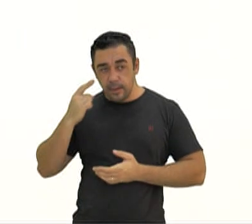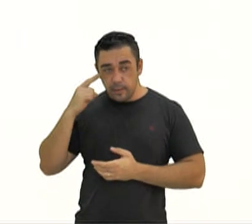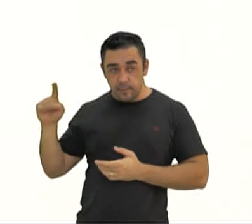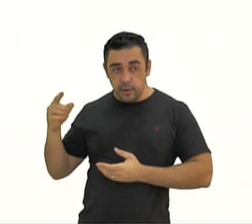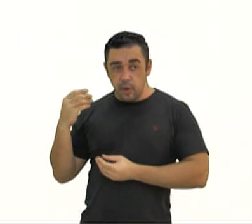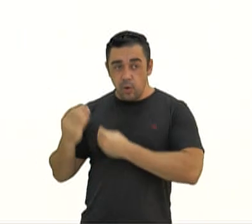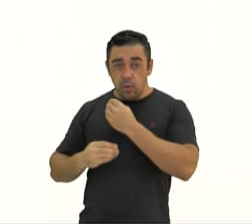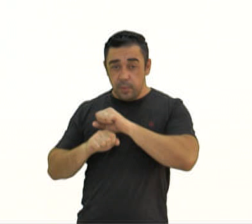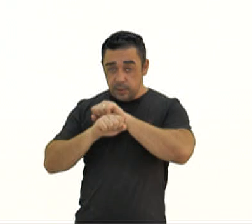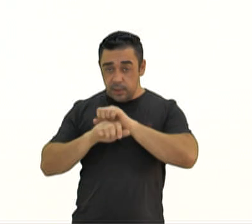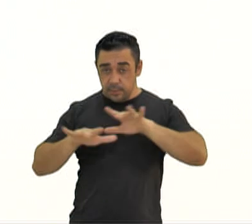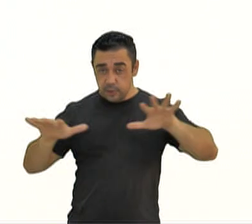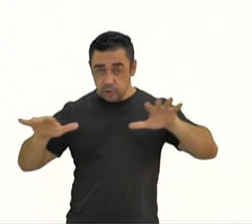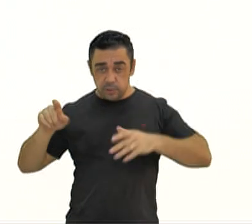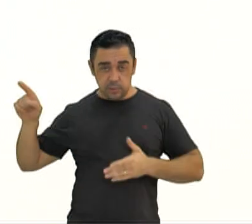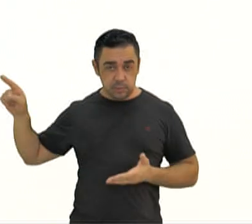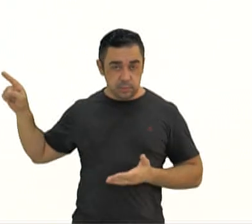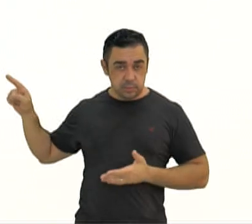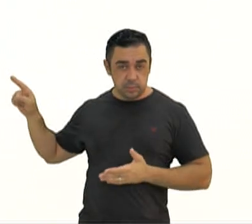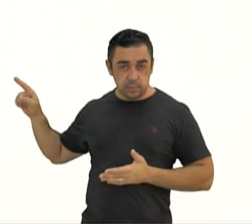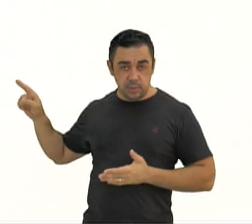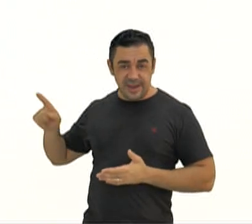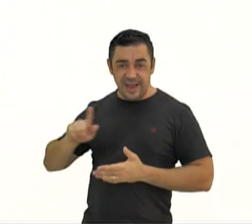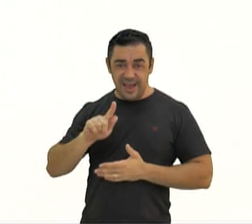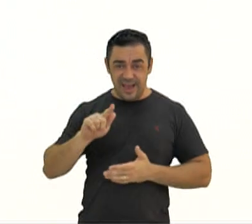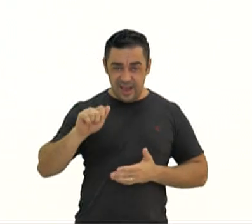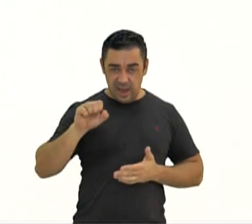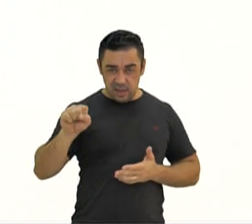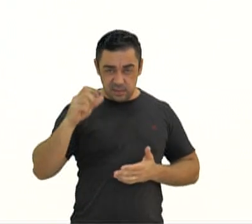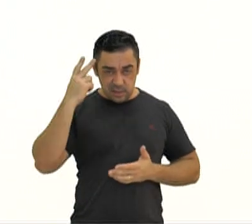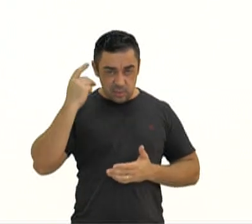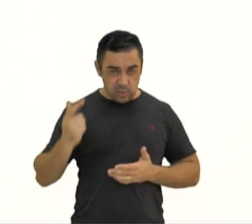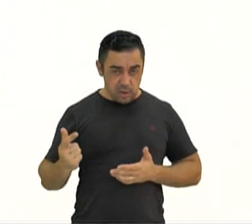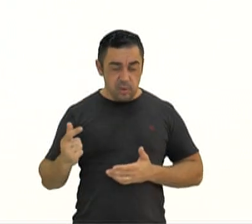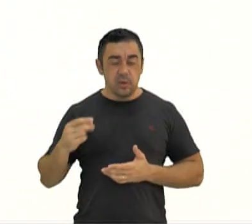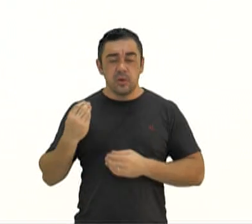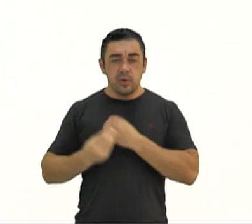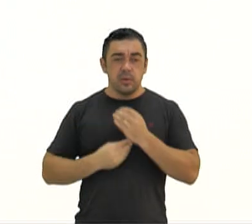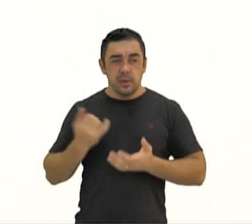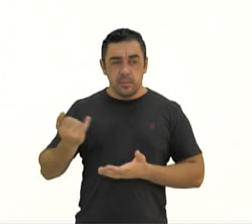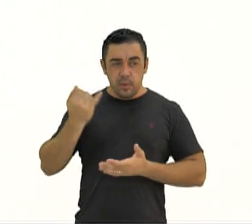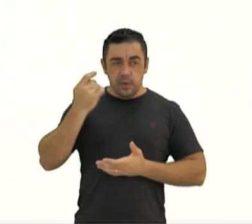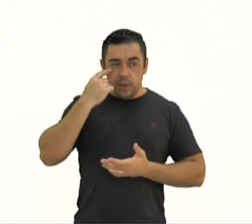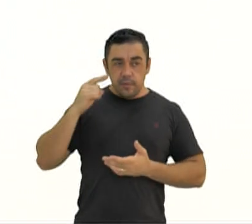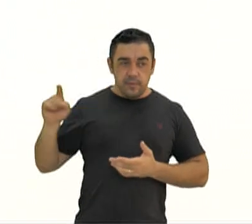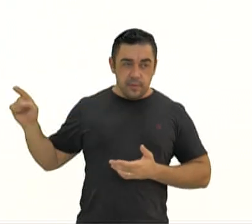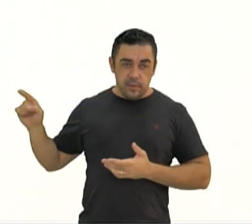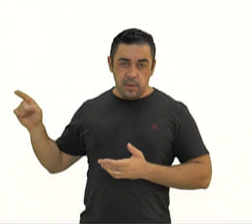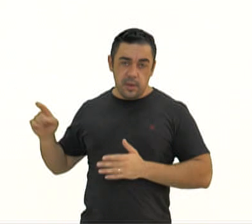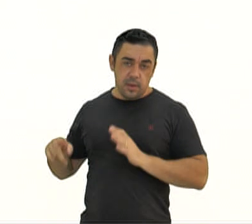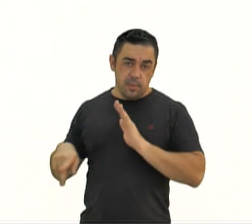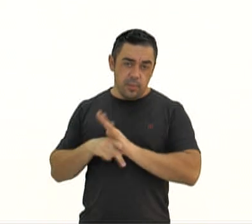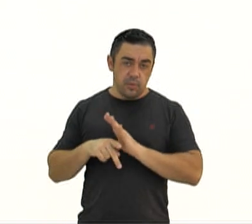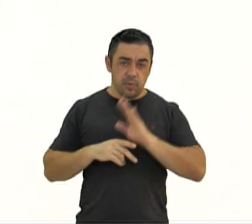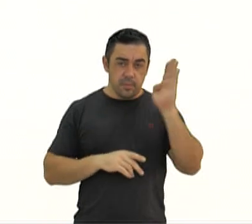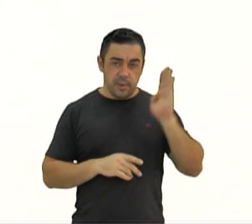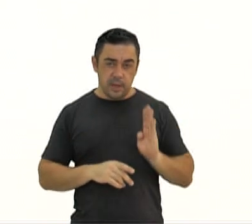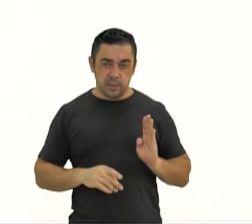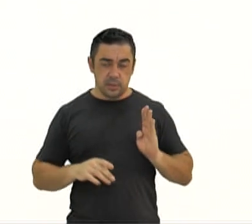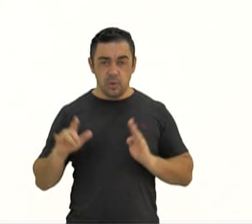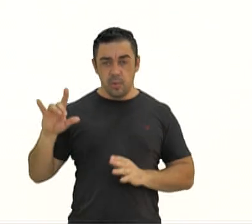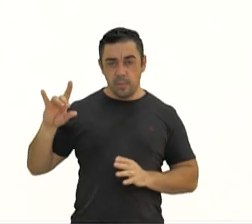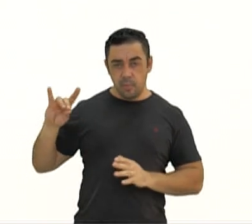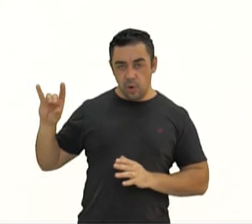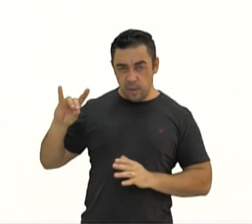que é transmitida essa situação do gás natural. Um dos importantes destaques que devemos fazer é o gasoduto Brasil-Bolívia,